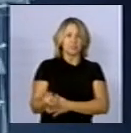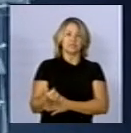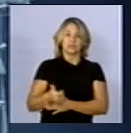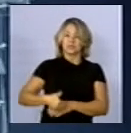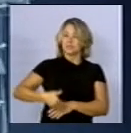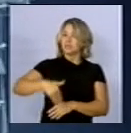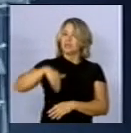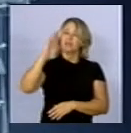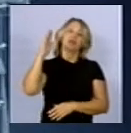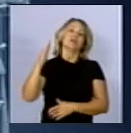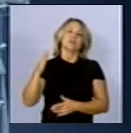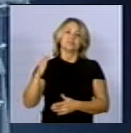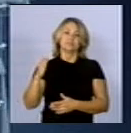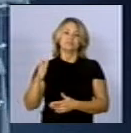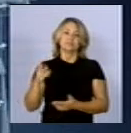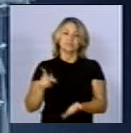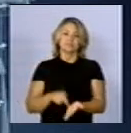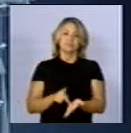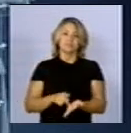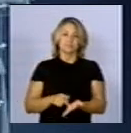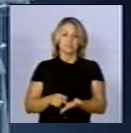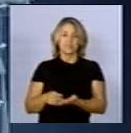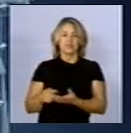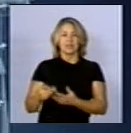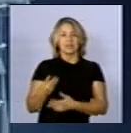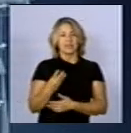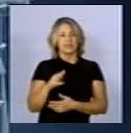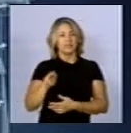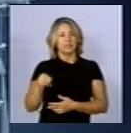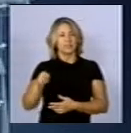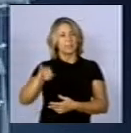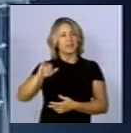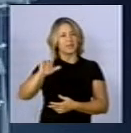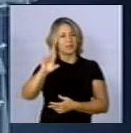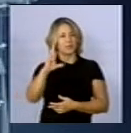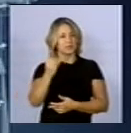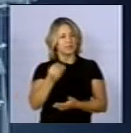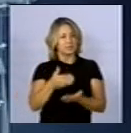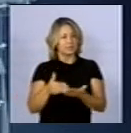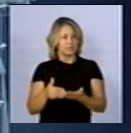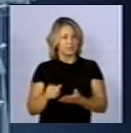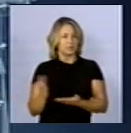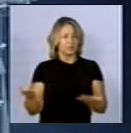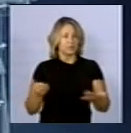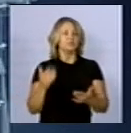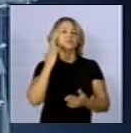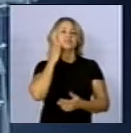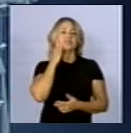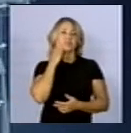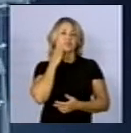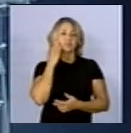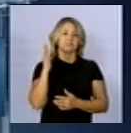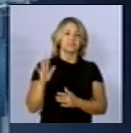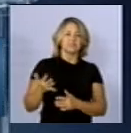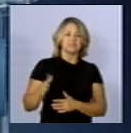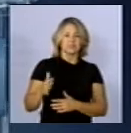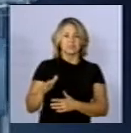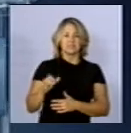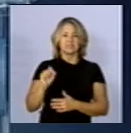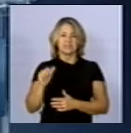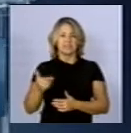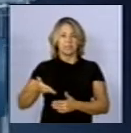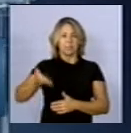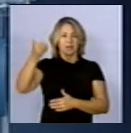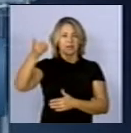aquisição de terreno complementar da ordem de tr milhões meio apenas para que se tem uma noção se esse número é baixo